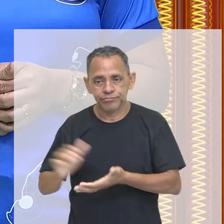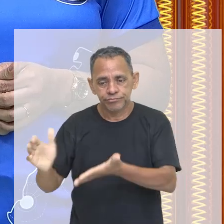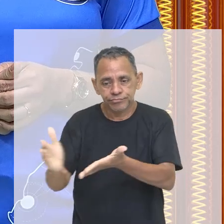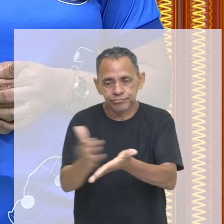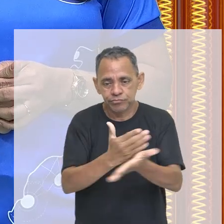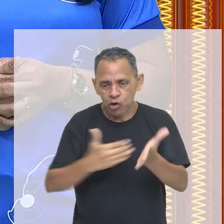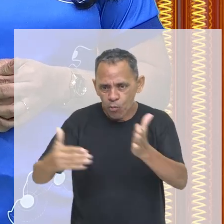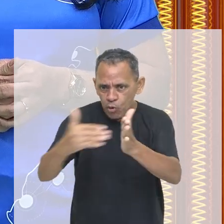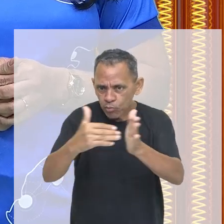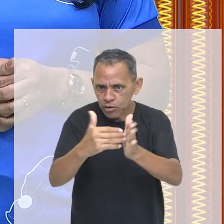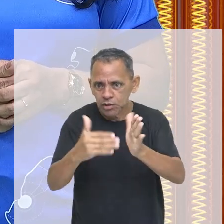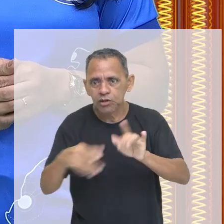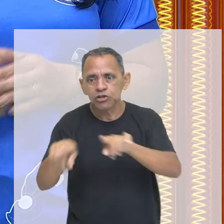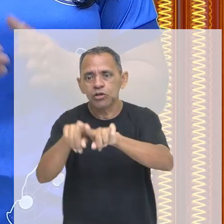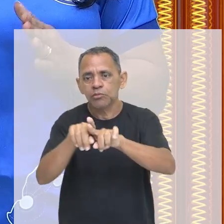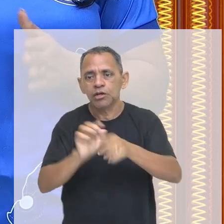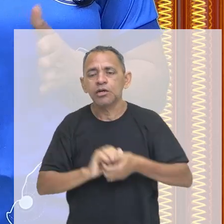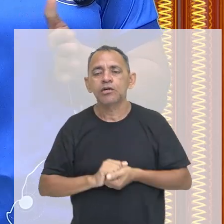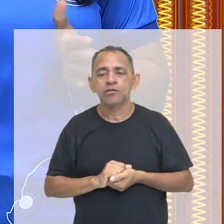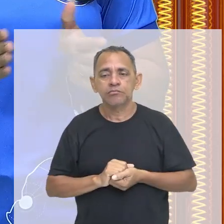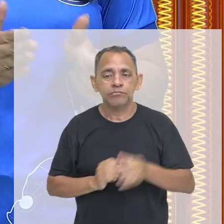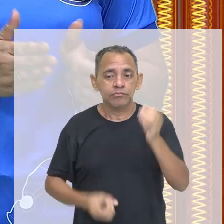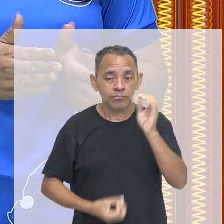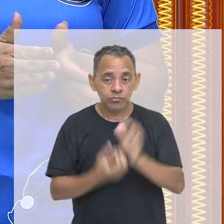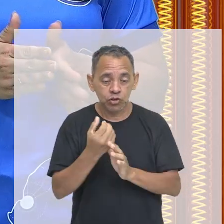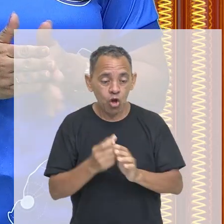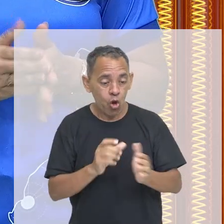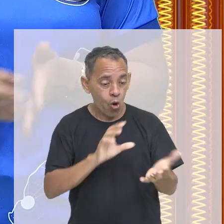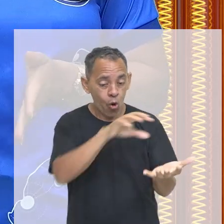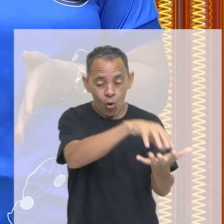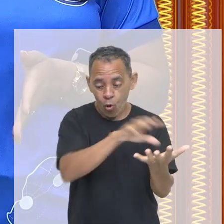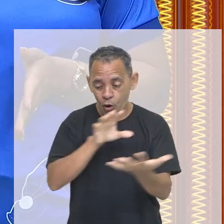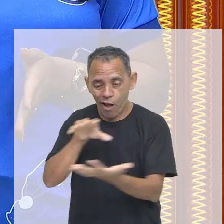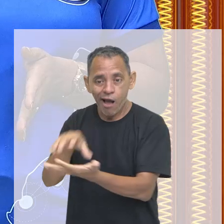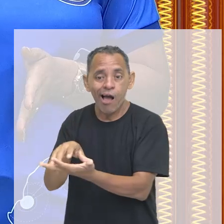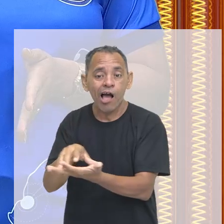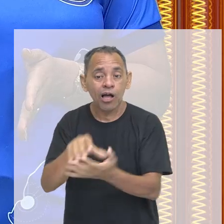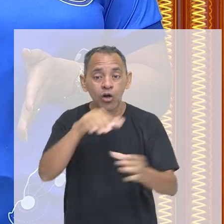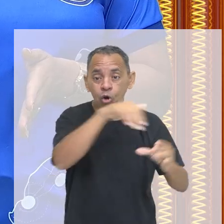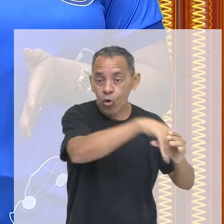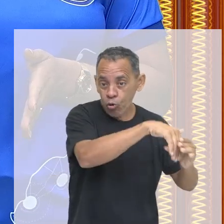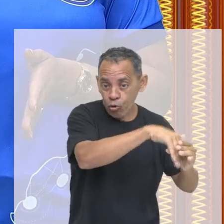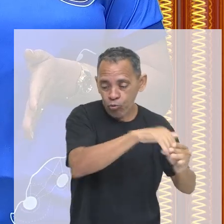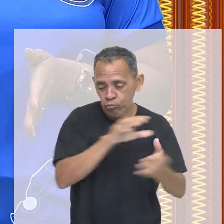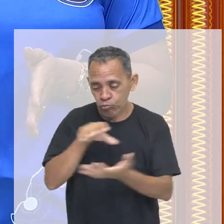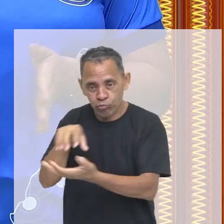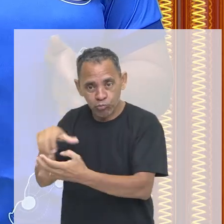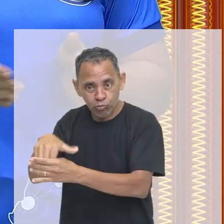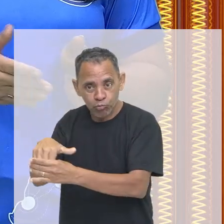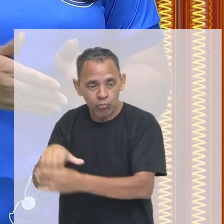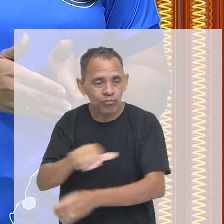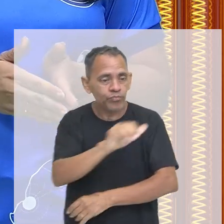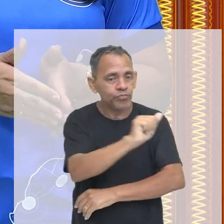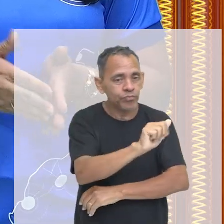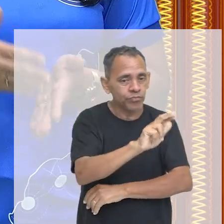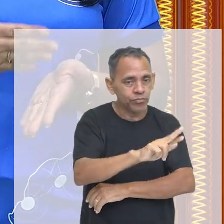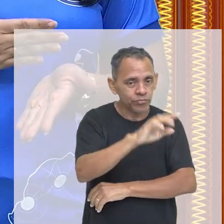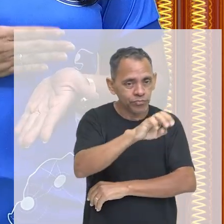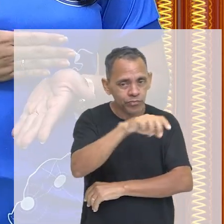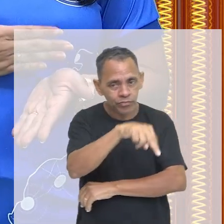partidos políticos e a criação do bipartidarismo, ou seja, 2 partidos políticos, a